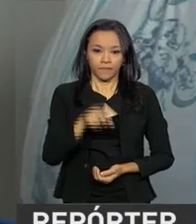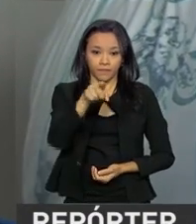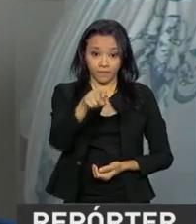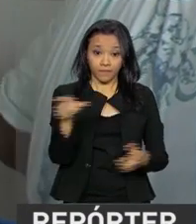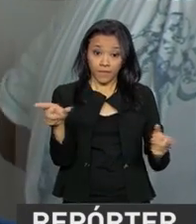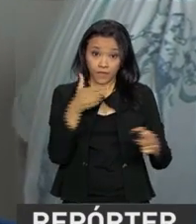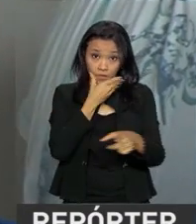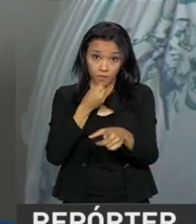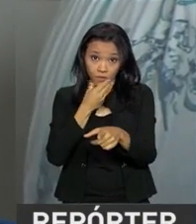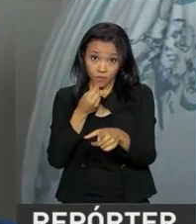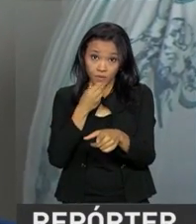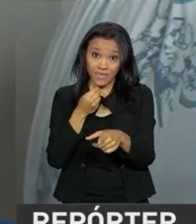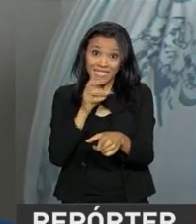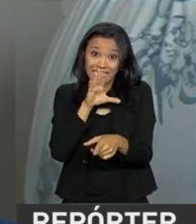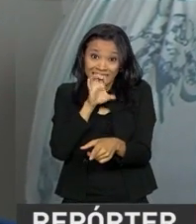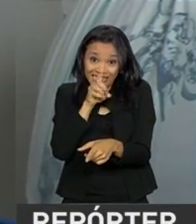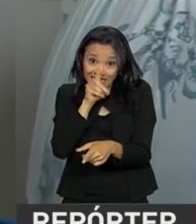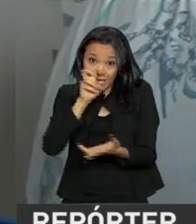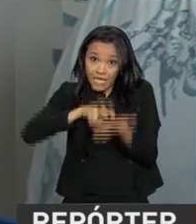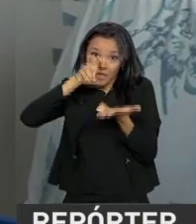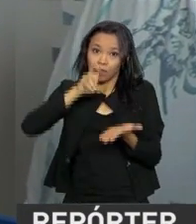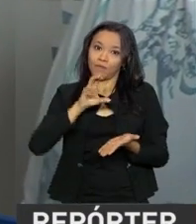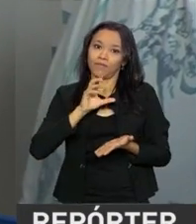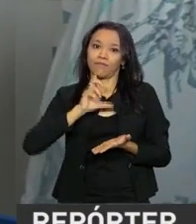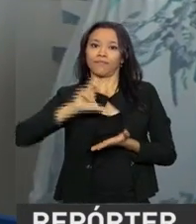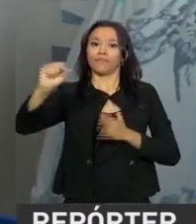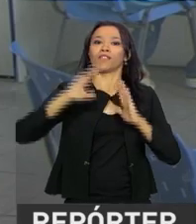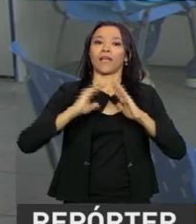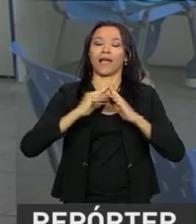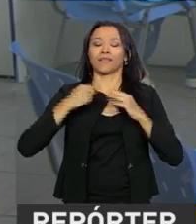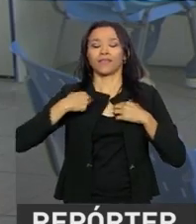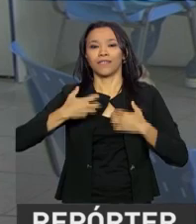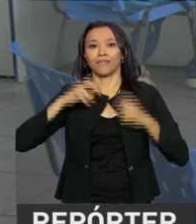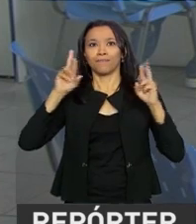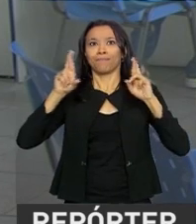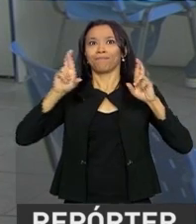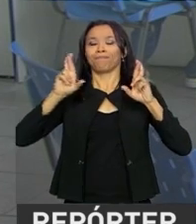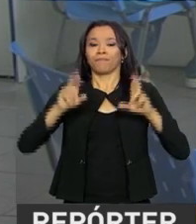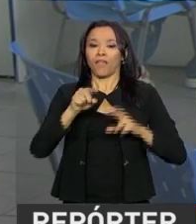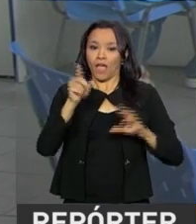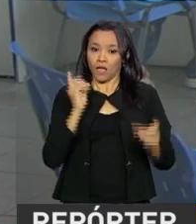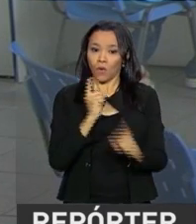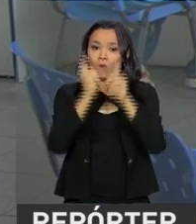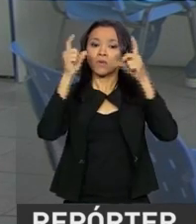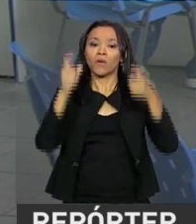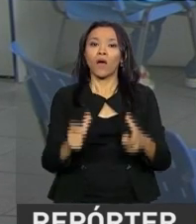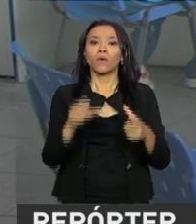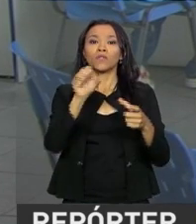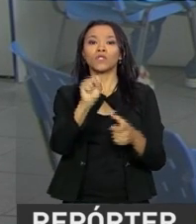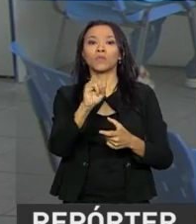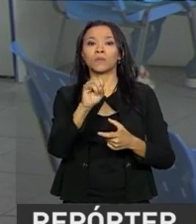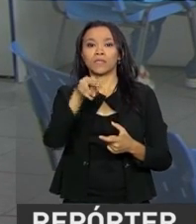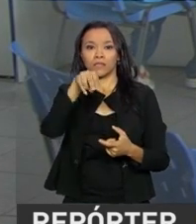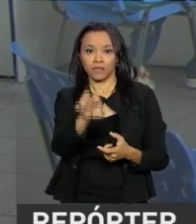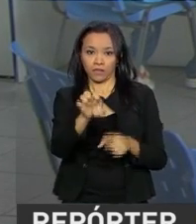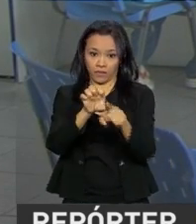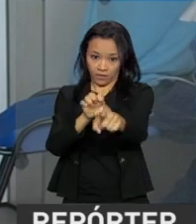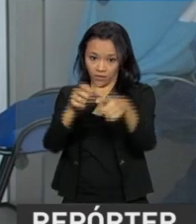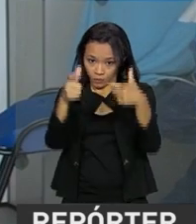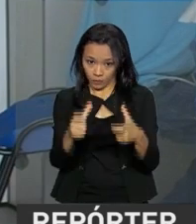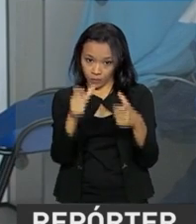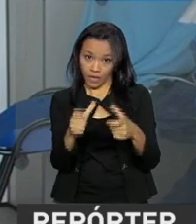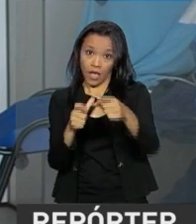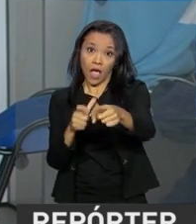Wesley saiu cedo de casa e cheio de expectativa. Foi nesta agência do Sistema Nacional de Emprego, o